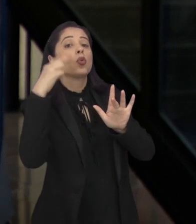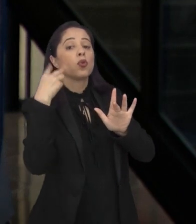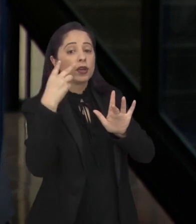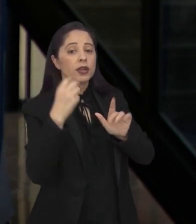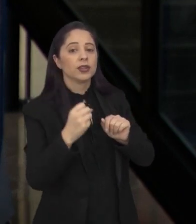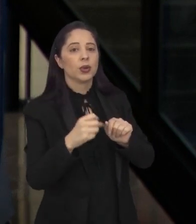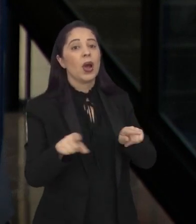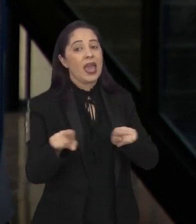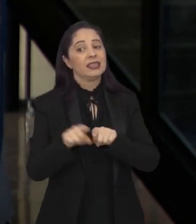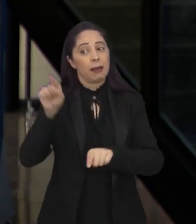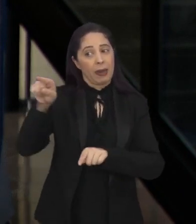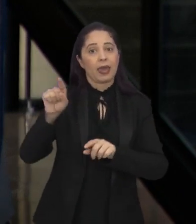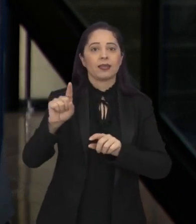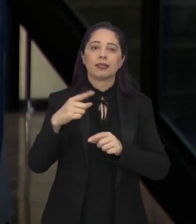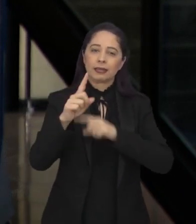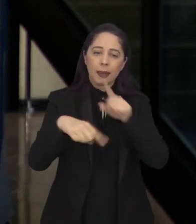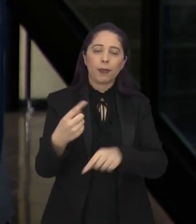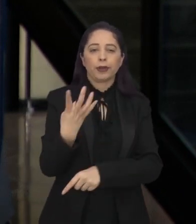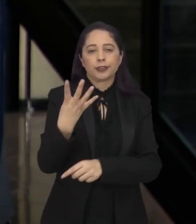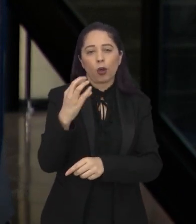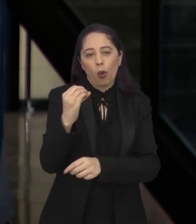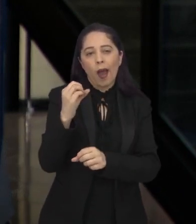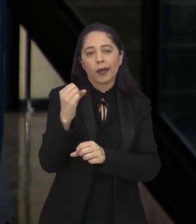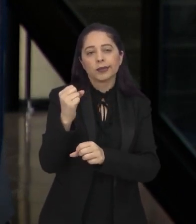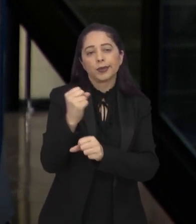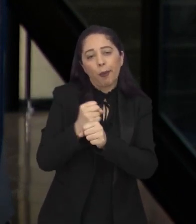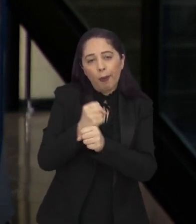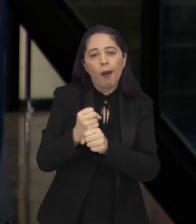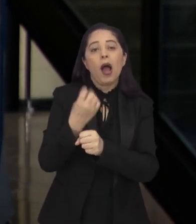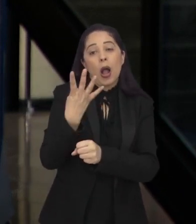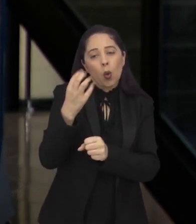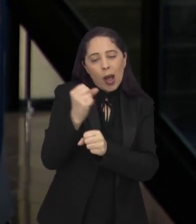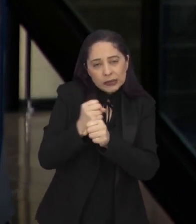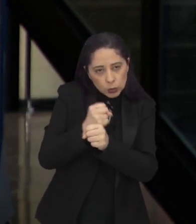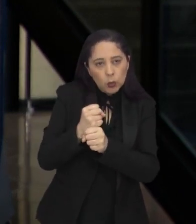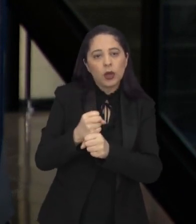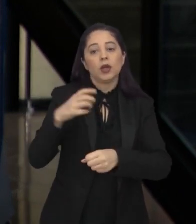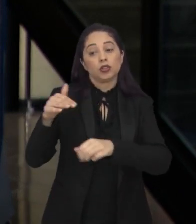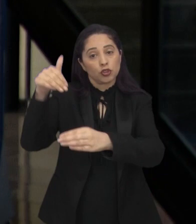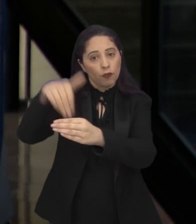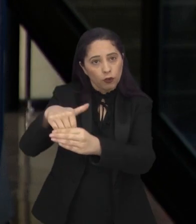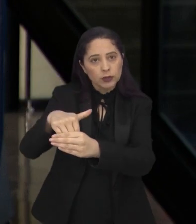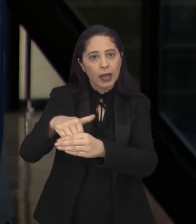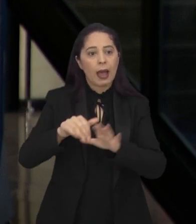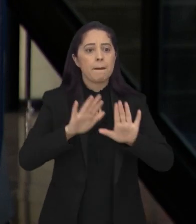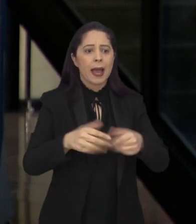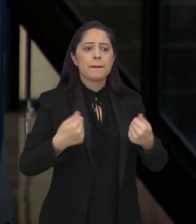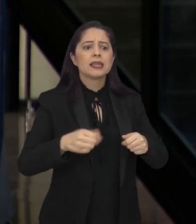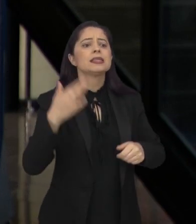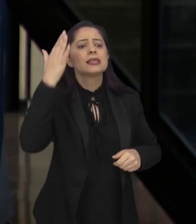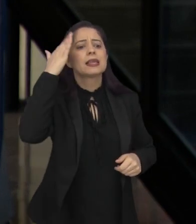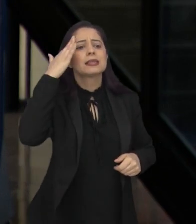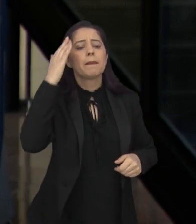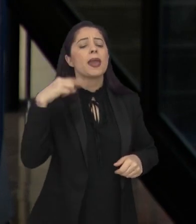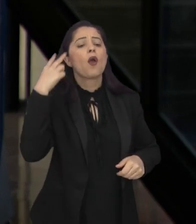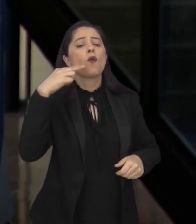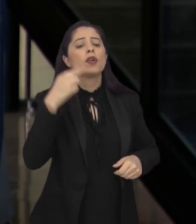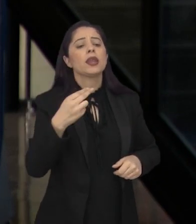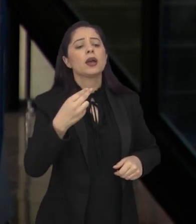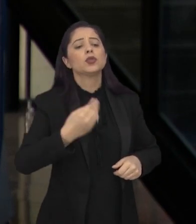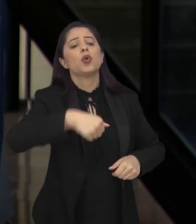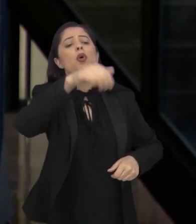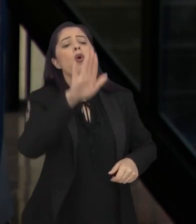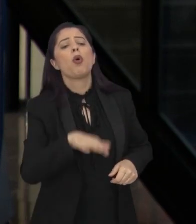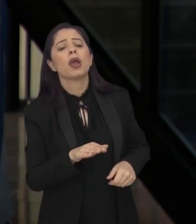gente ir votar lá de 4 em 4 anos. Né, mas é realmente saber estar inteirado do que eles estão fazendo, do que eles estão discutindo, porque assim a gente consegue